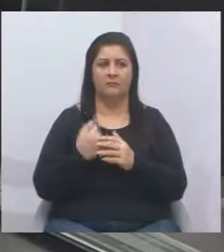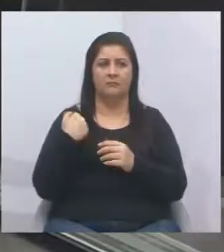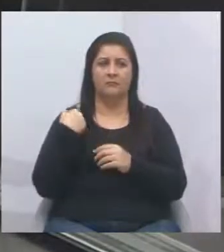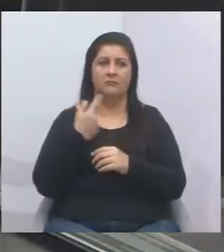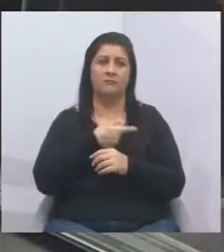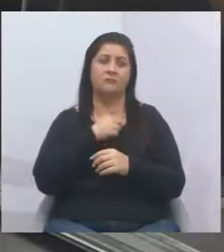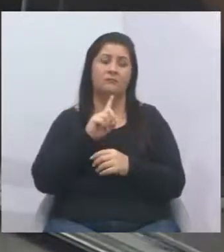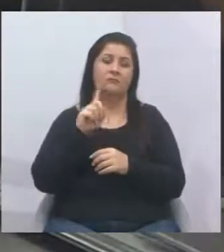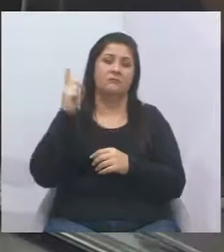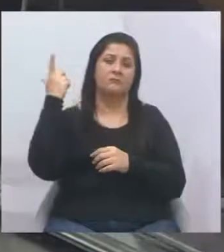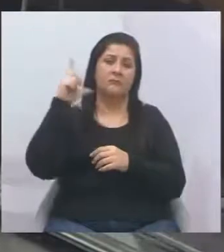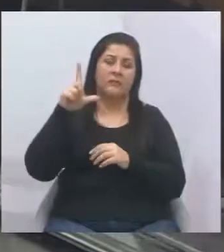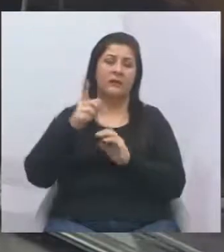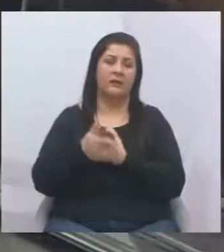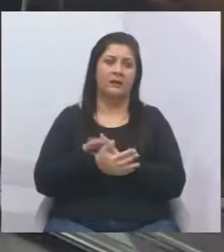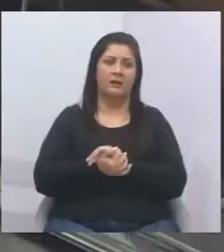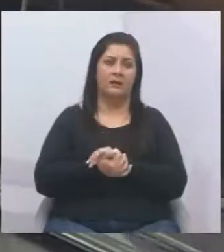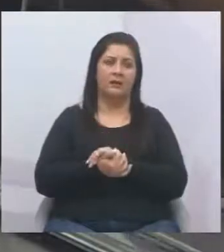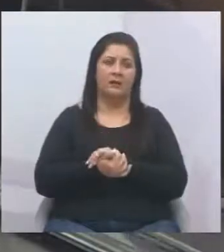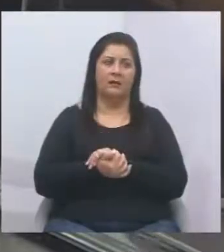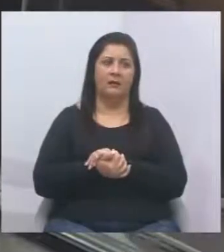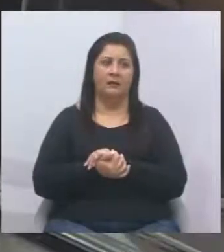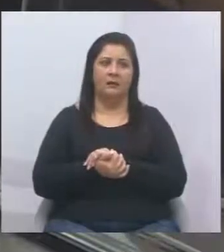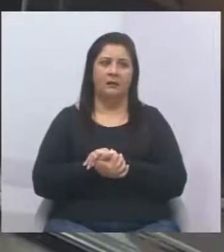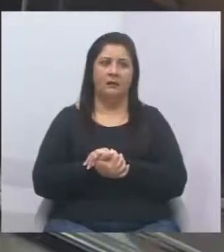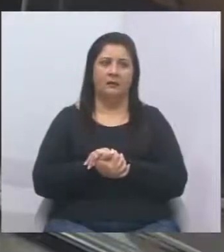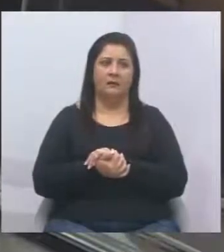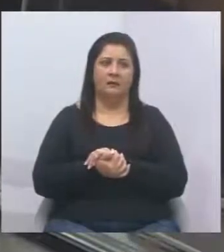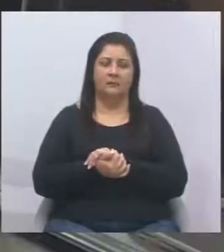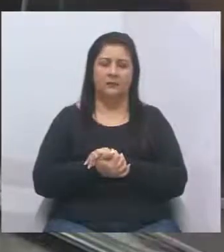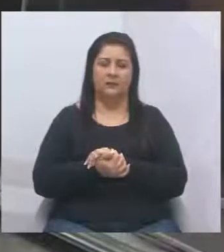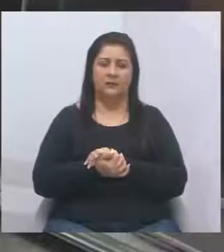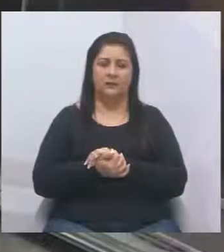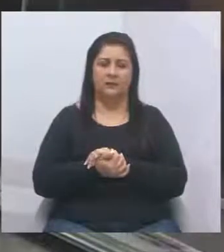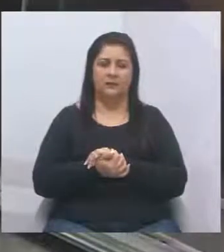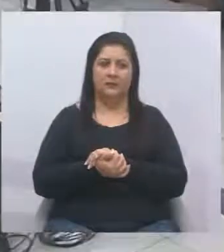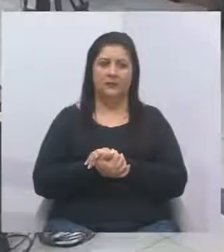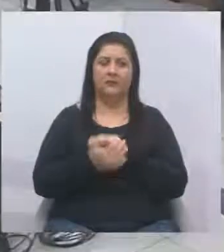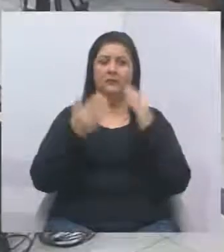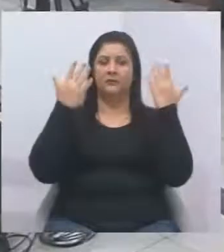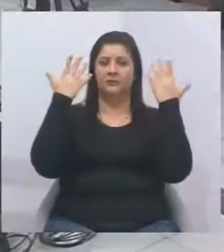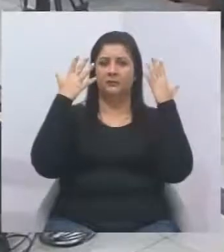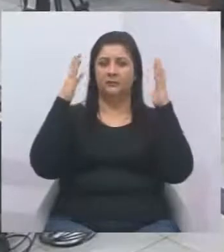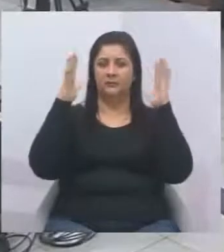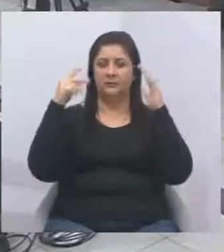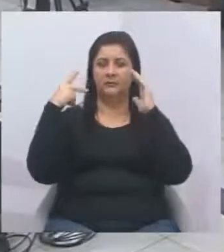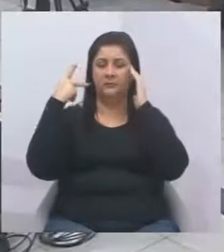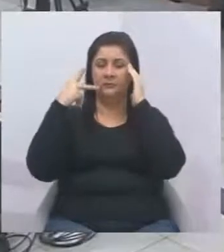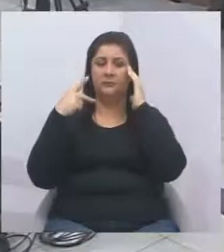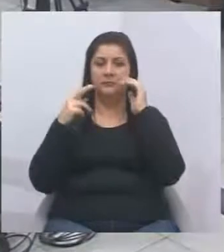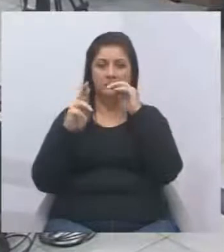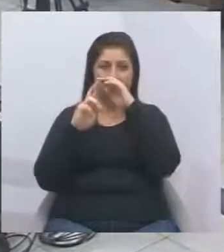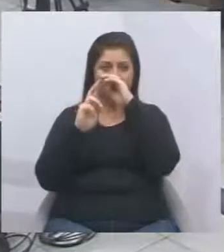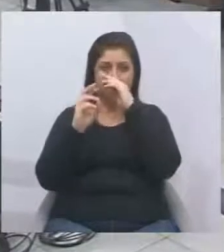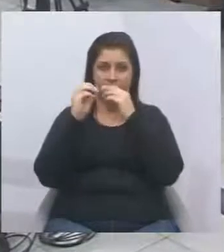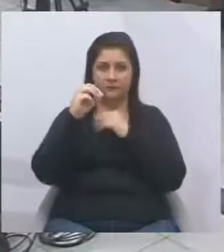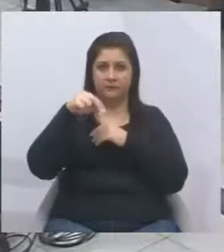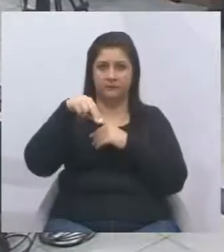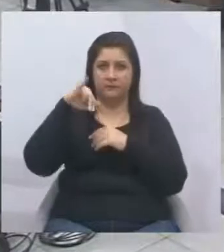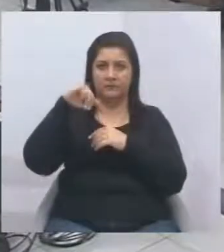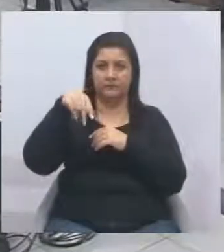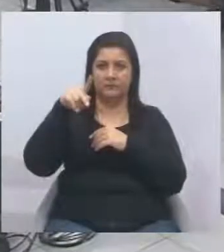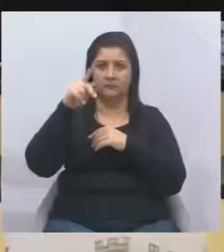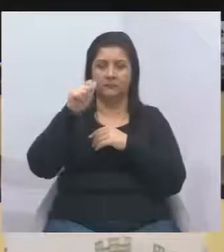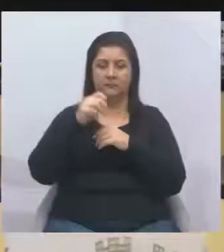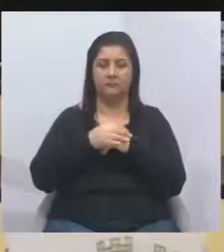assim, isso infelizmente é um ciclo vicioso. Parabéns, vereador Roninha, pelo pedido.